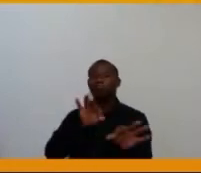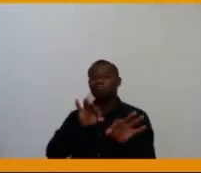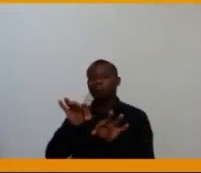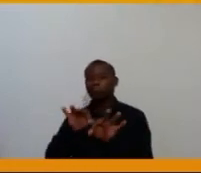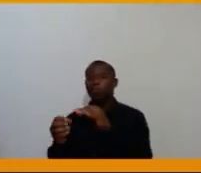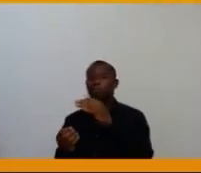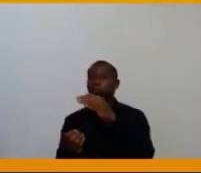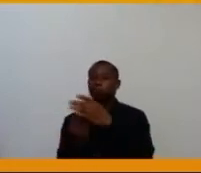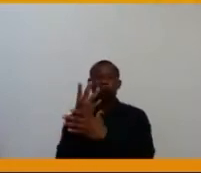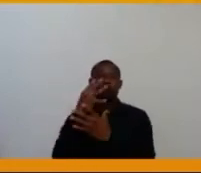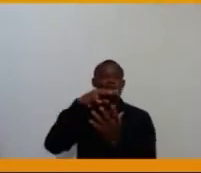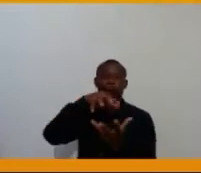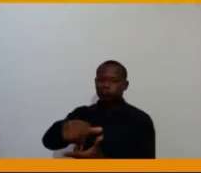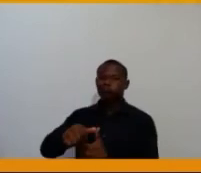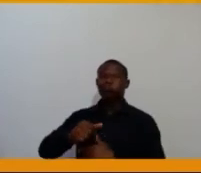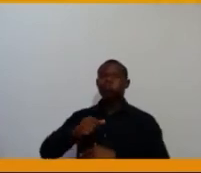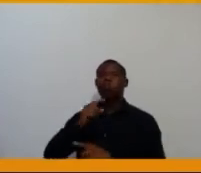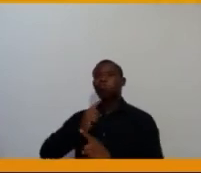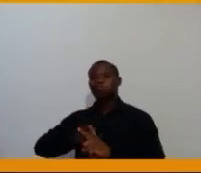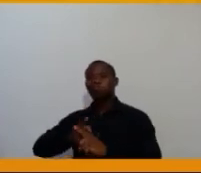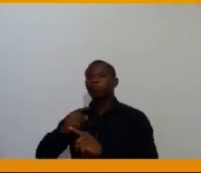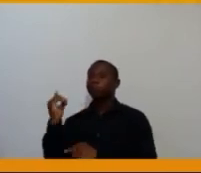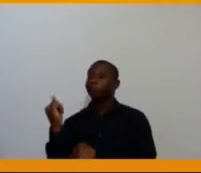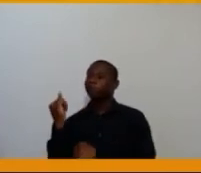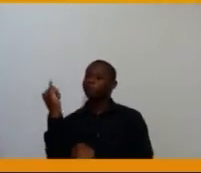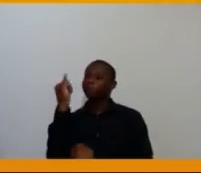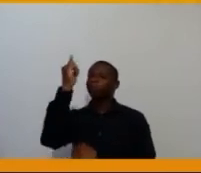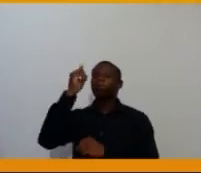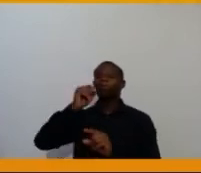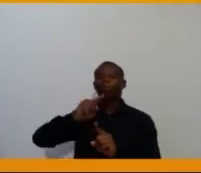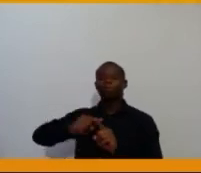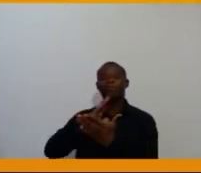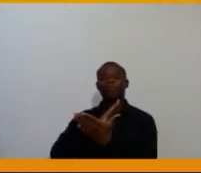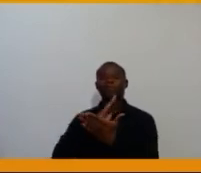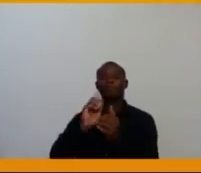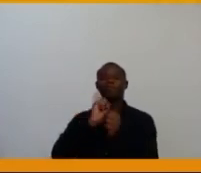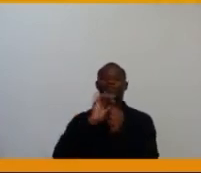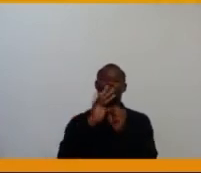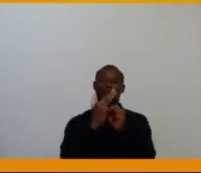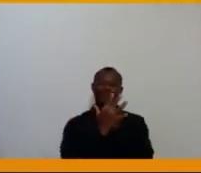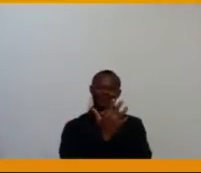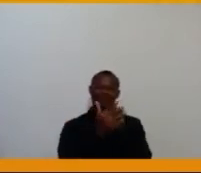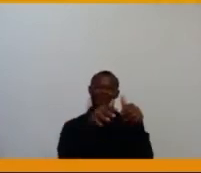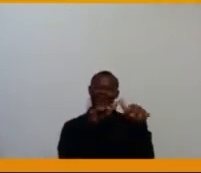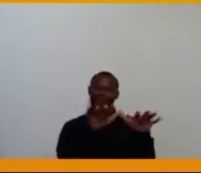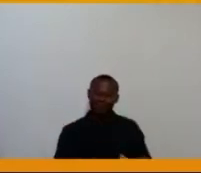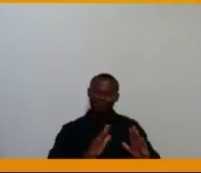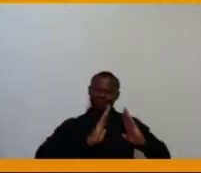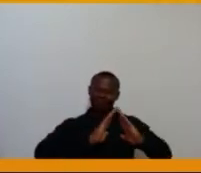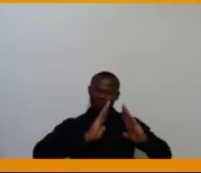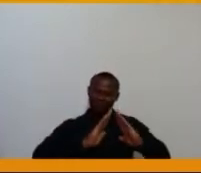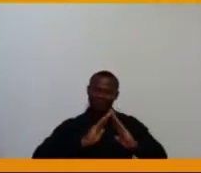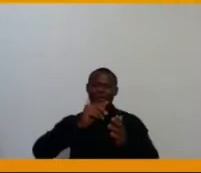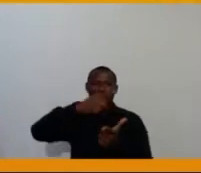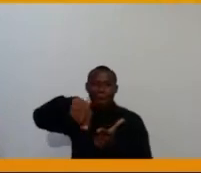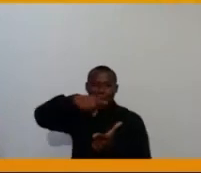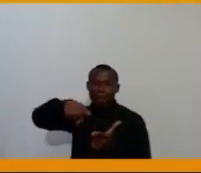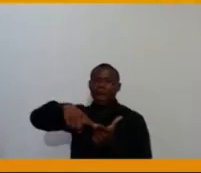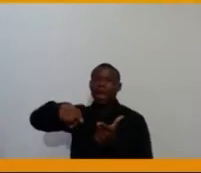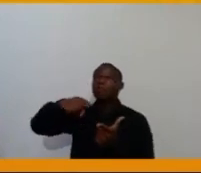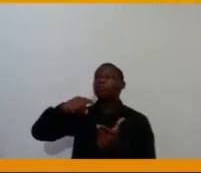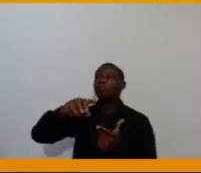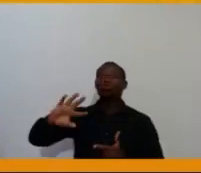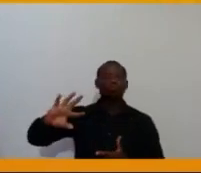emergencial? Porque isso está circunscrito a uma situação de calamidade pública. A legislação